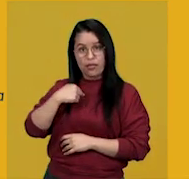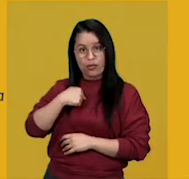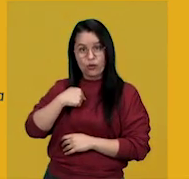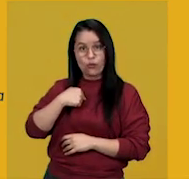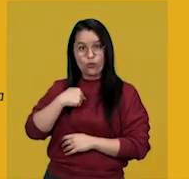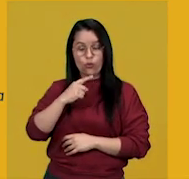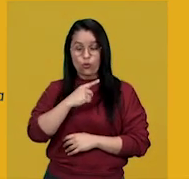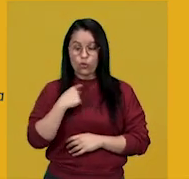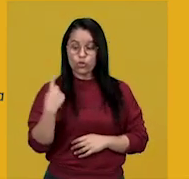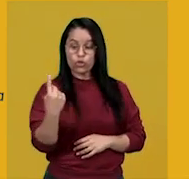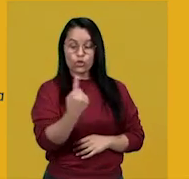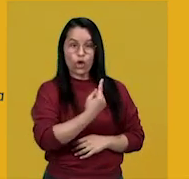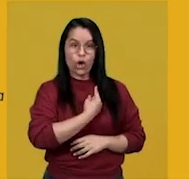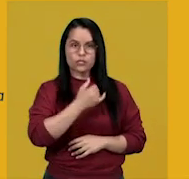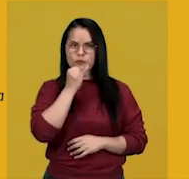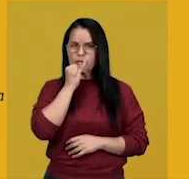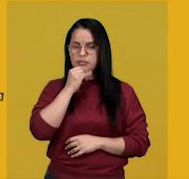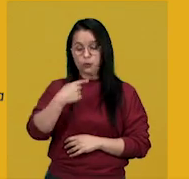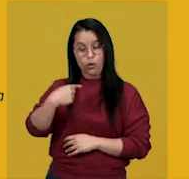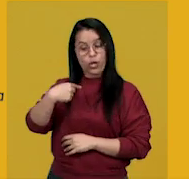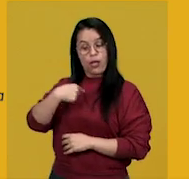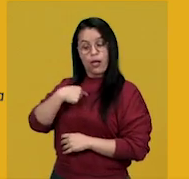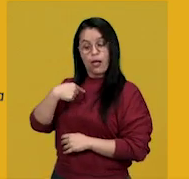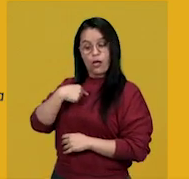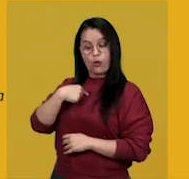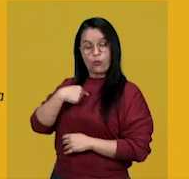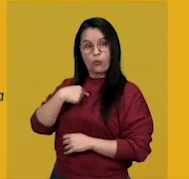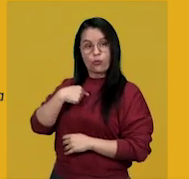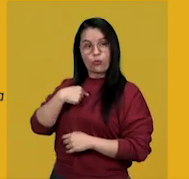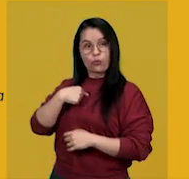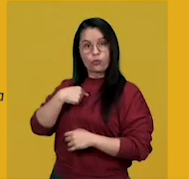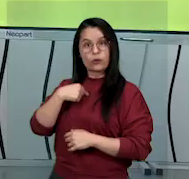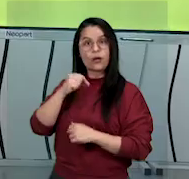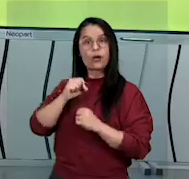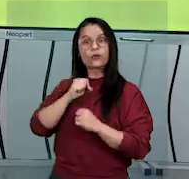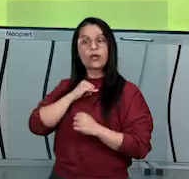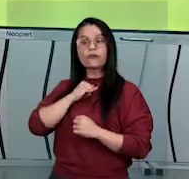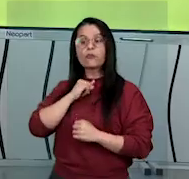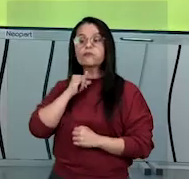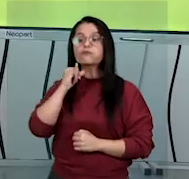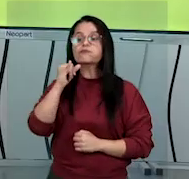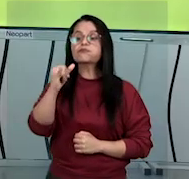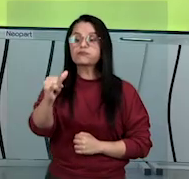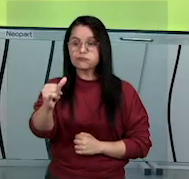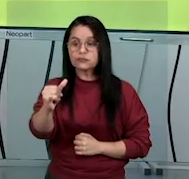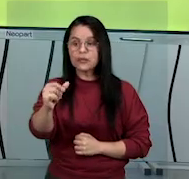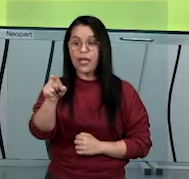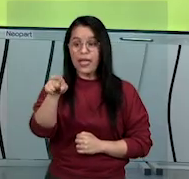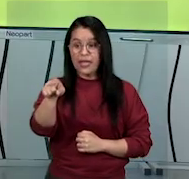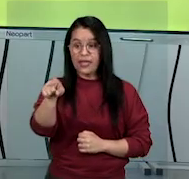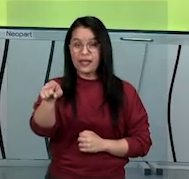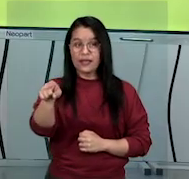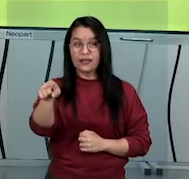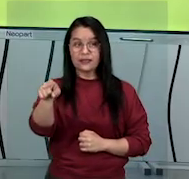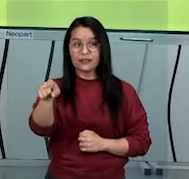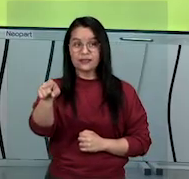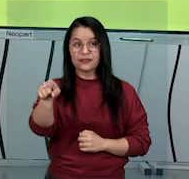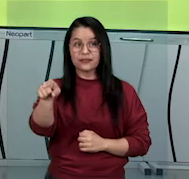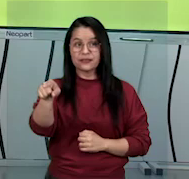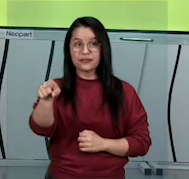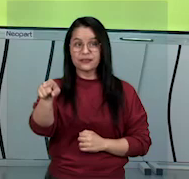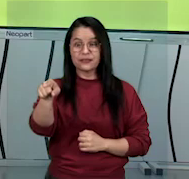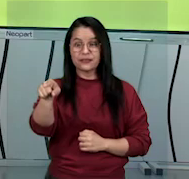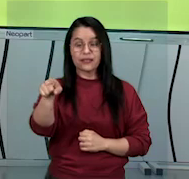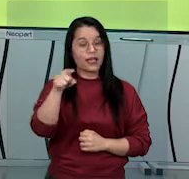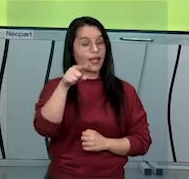ao receptor. Por exemplo, eu me remeto a um receptor. O receptor é ele,